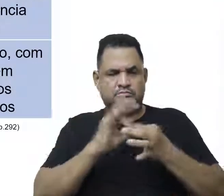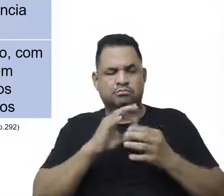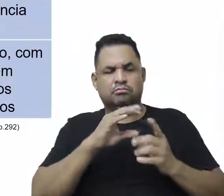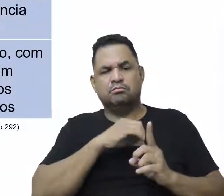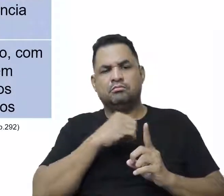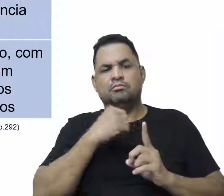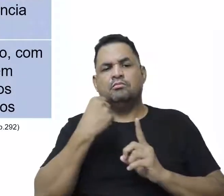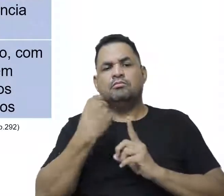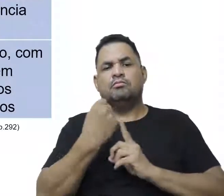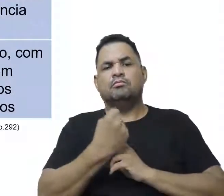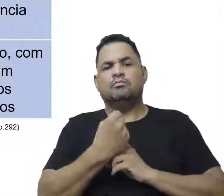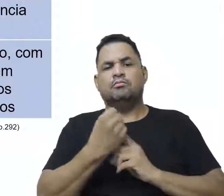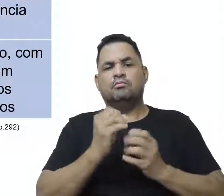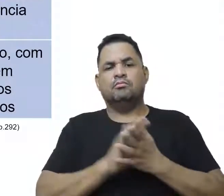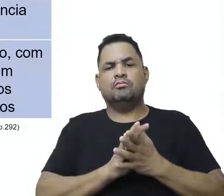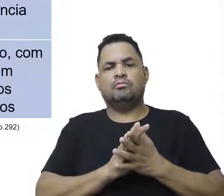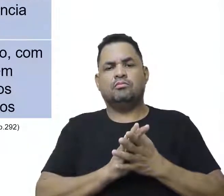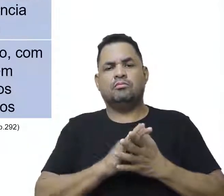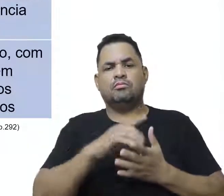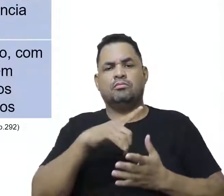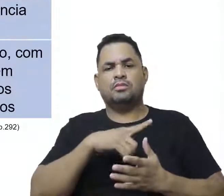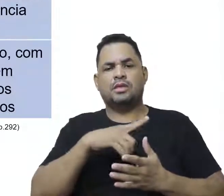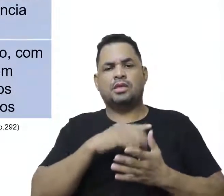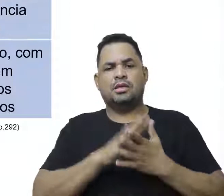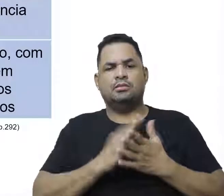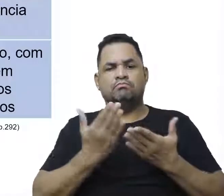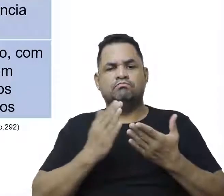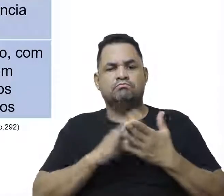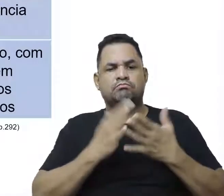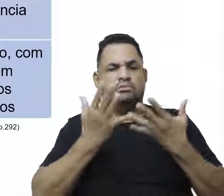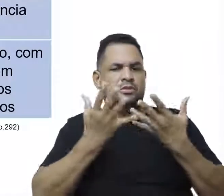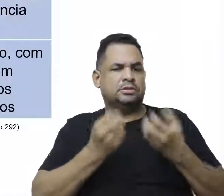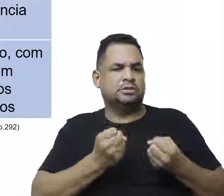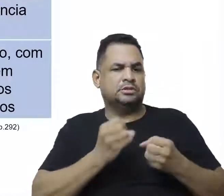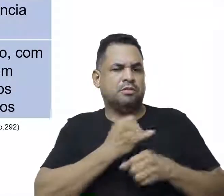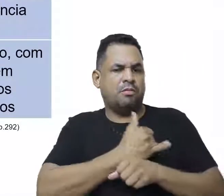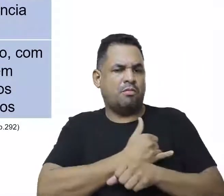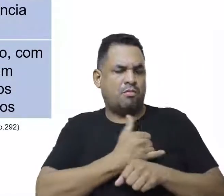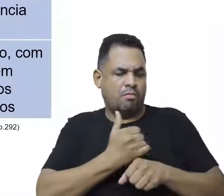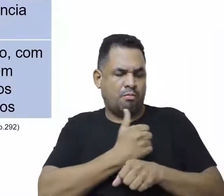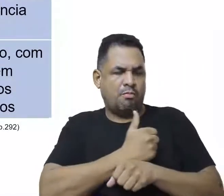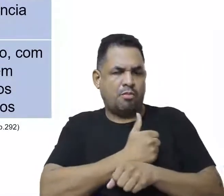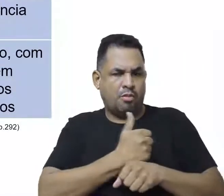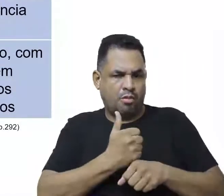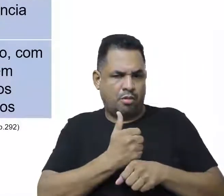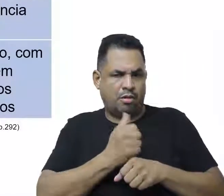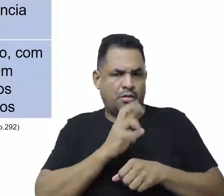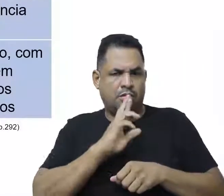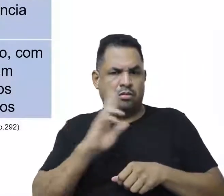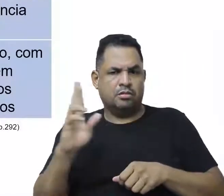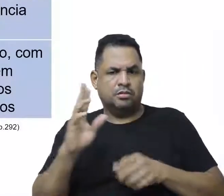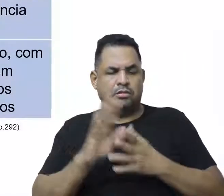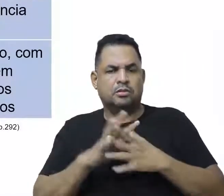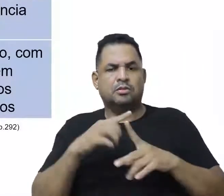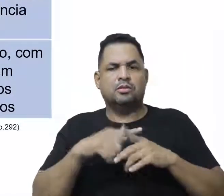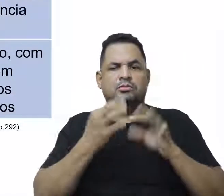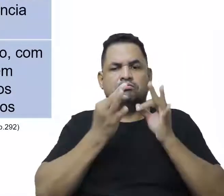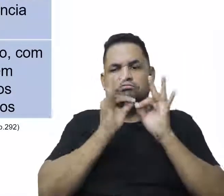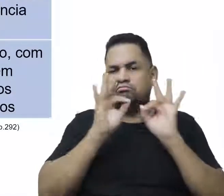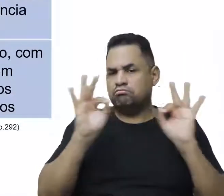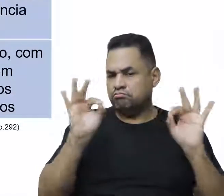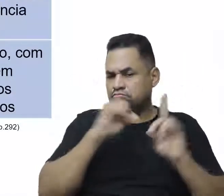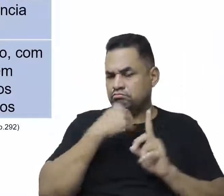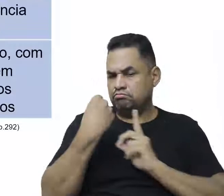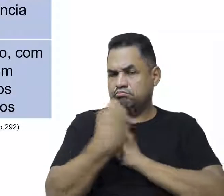social na mecânica ao consenso moral e religioso porque são sociedades mais simples tá gente